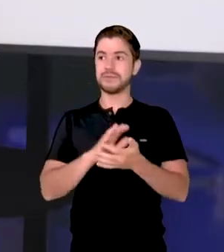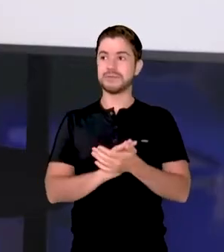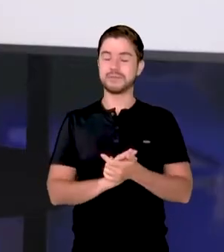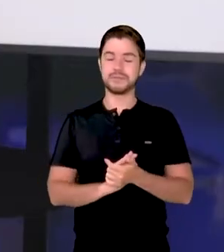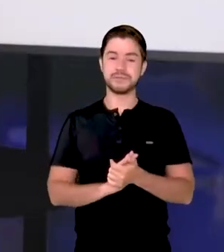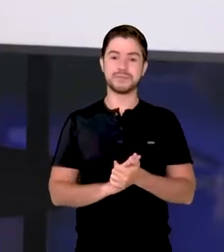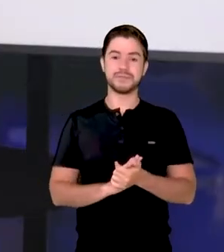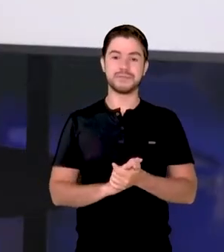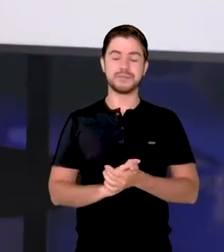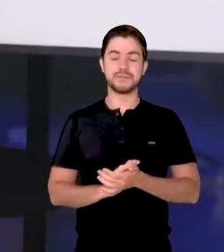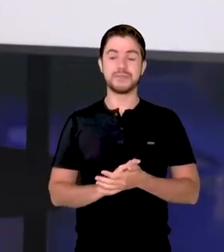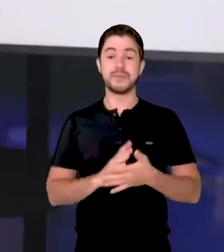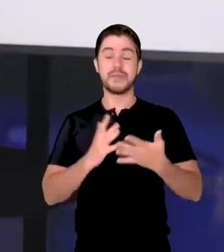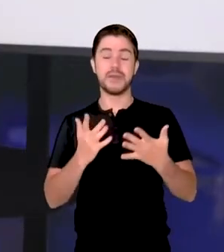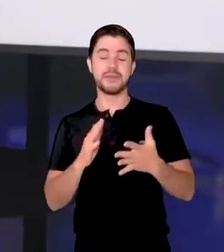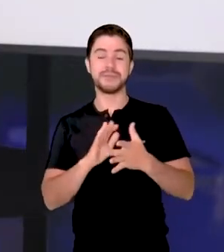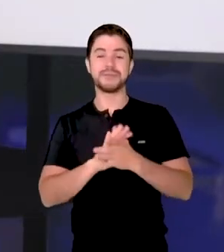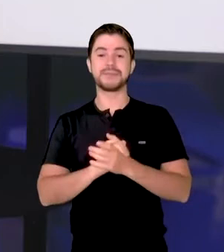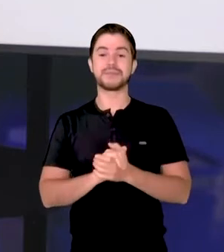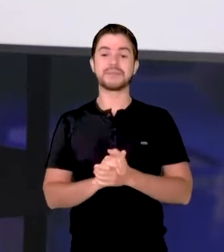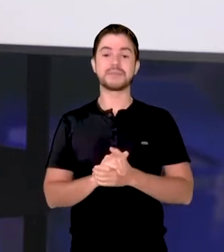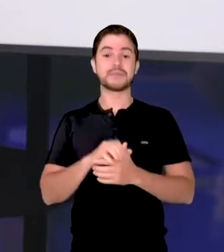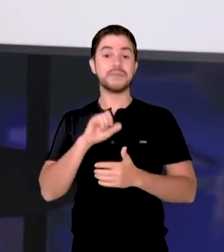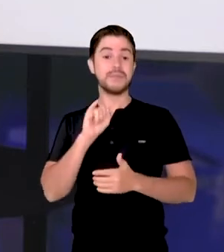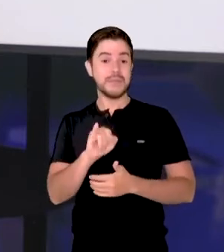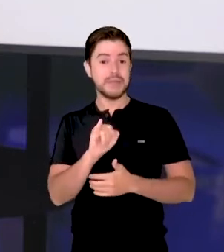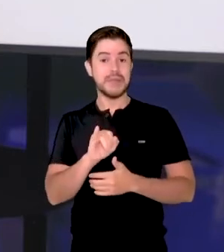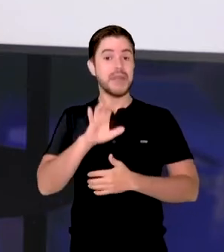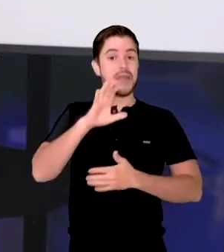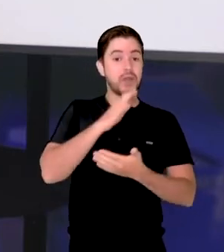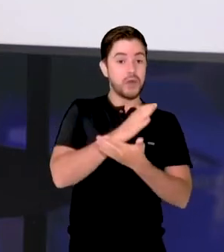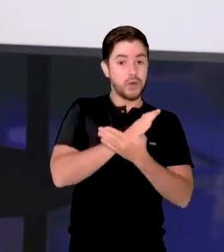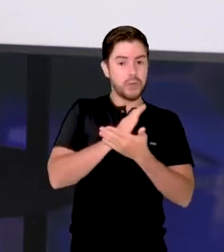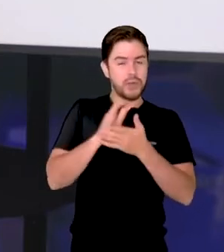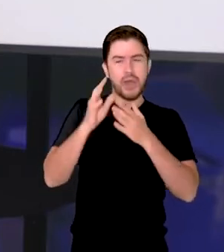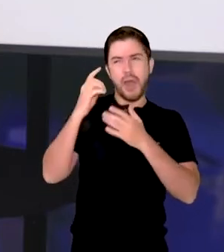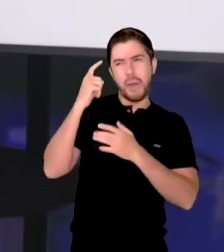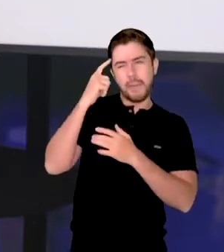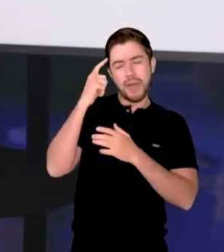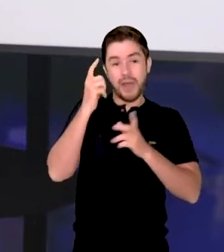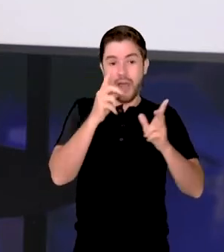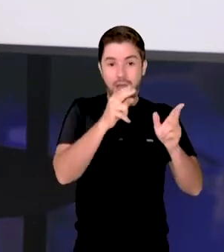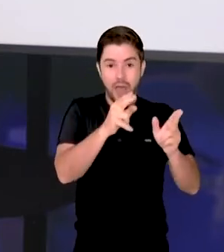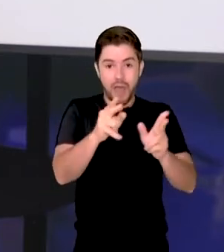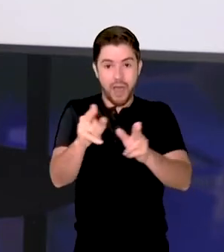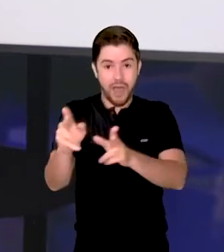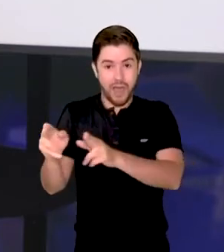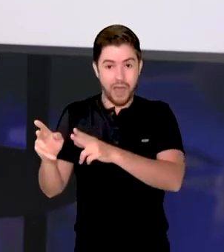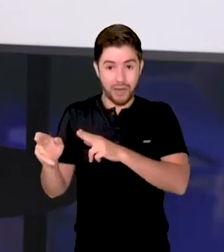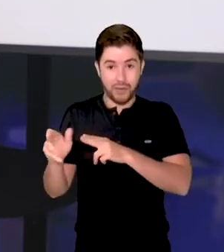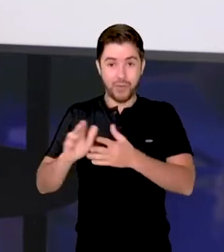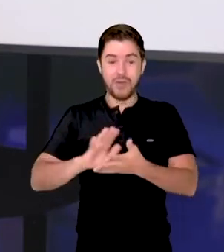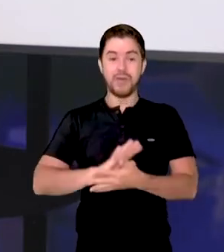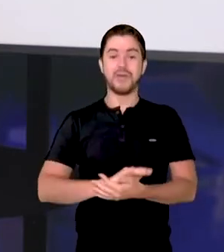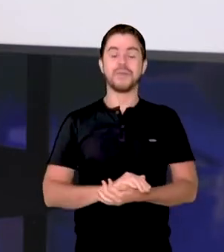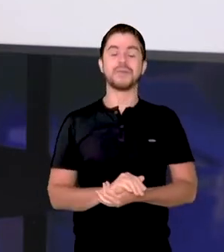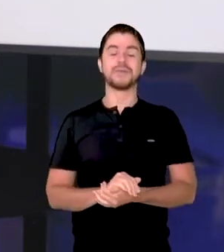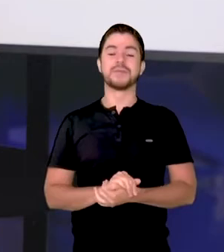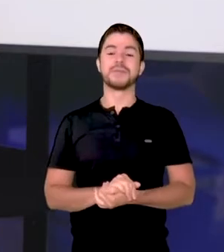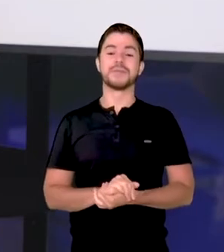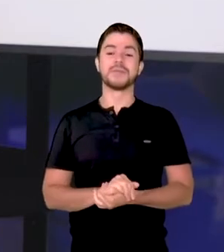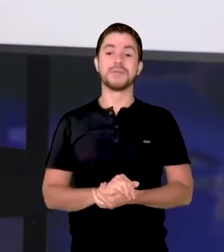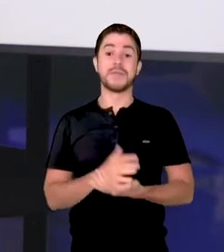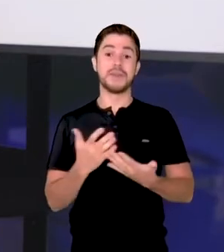de dois elevado a quarta quando eu faço isso e pegando pela mesma linha de raciocínio que a gente já tava indo até